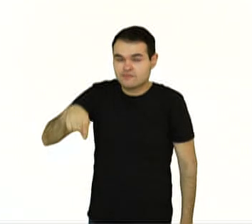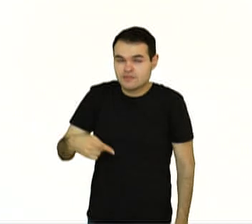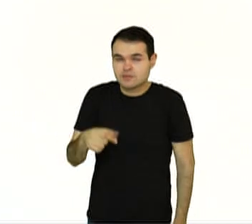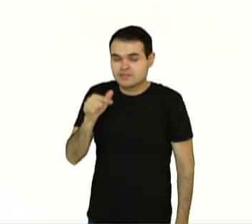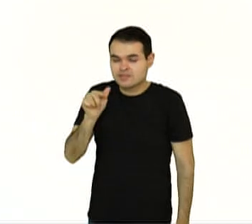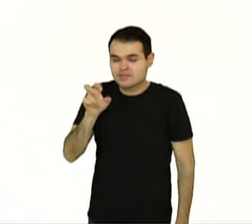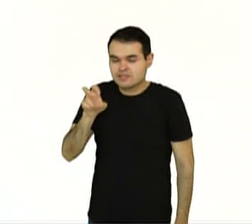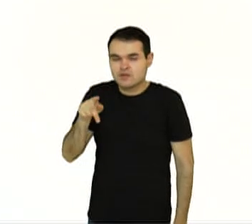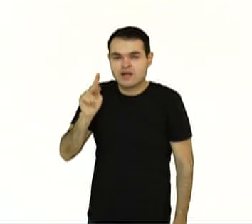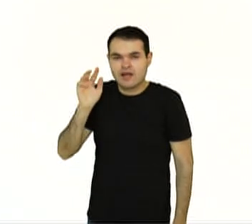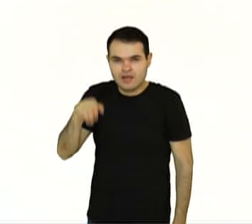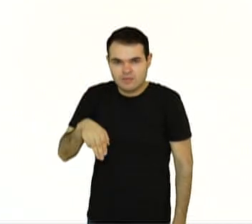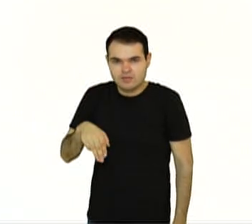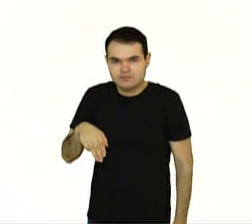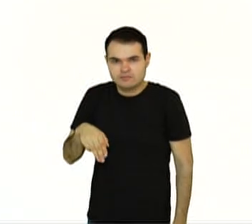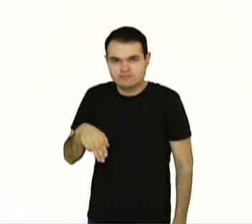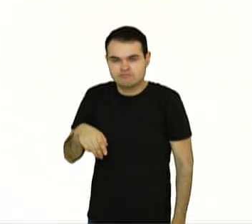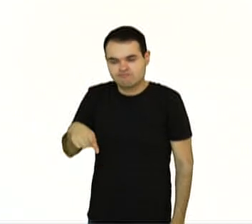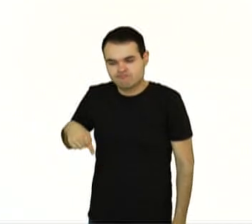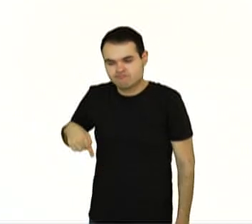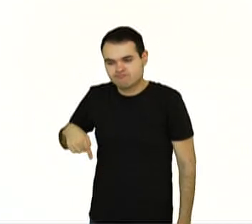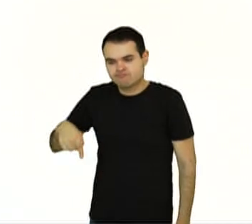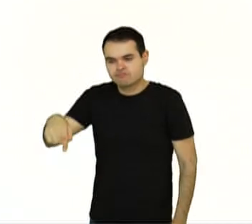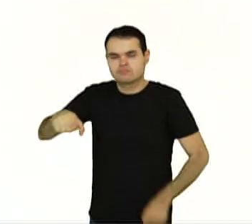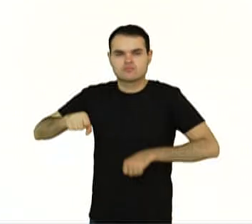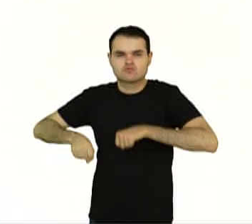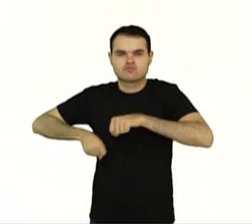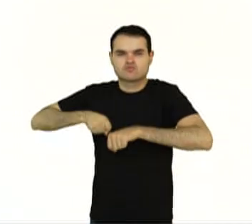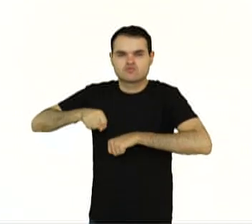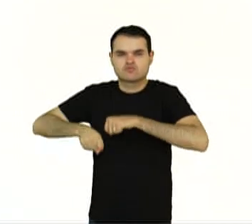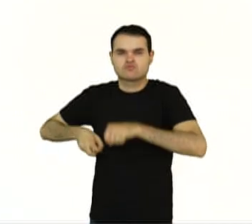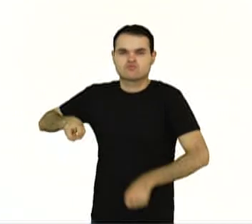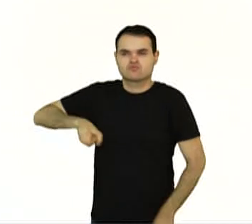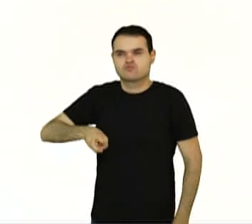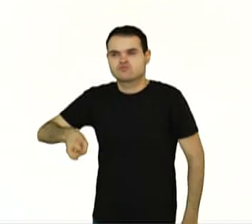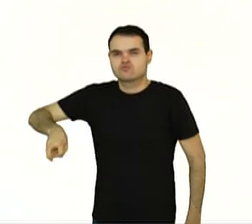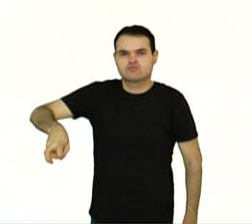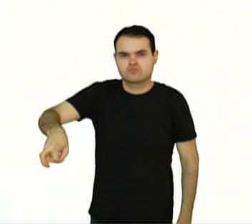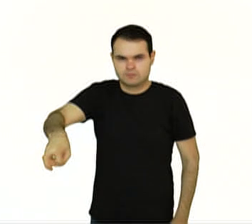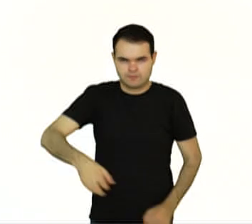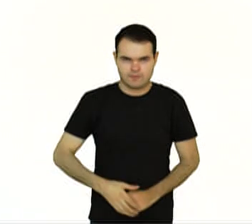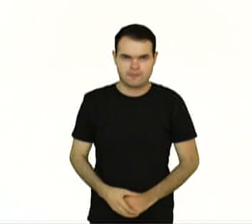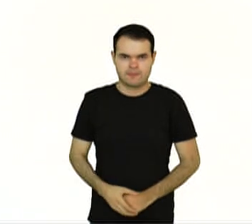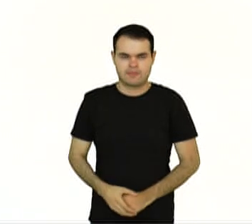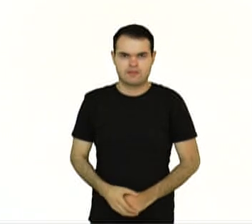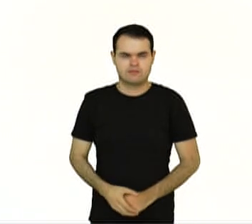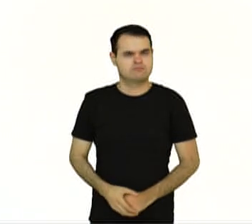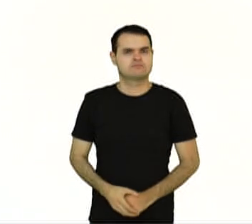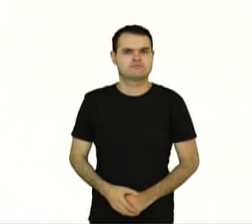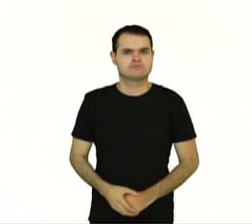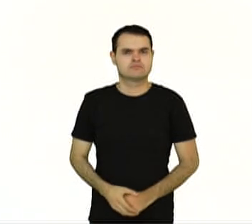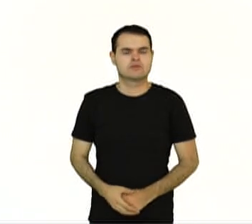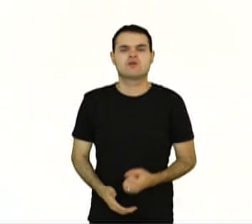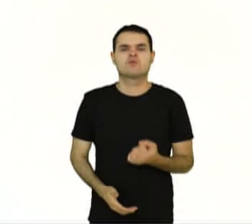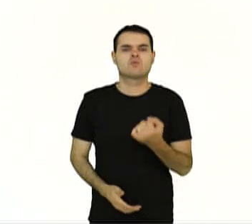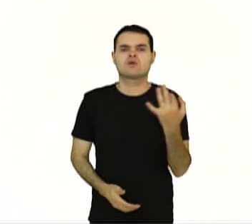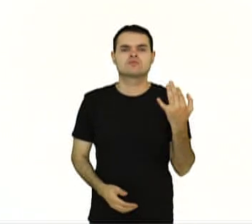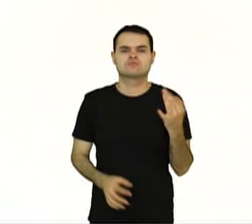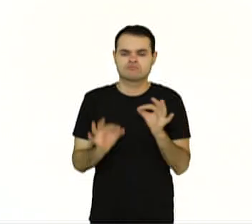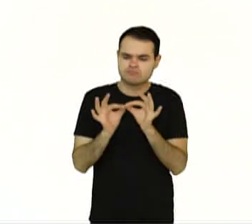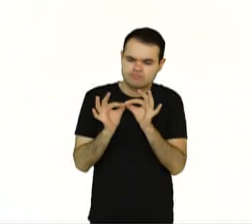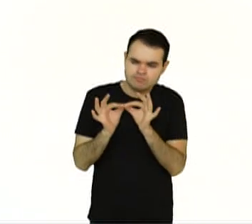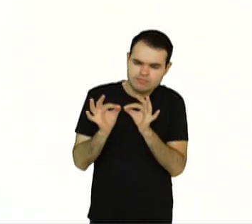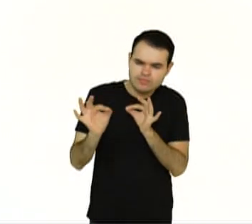6,75 quilômetros de bicicleta. Quantos metros Diogo